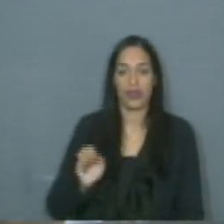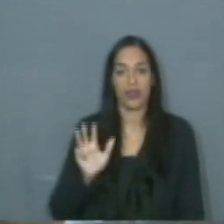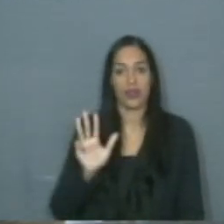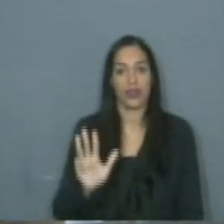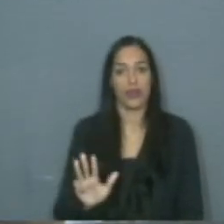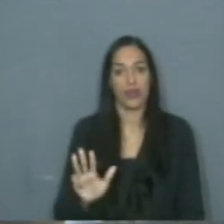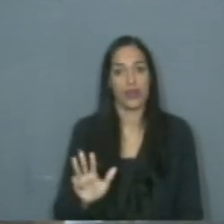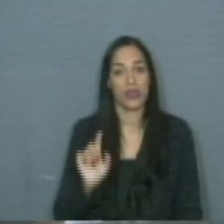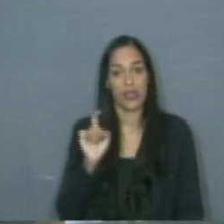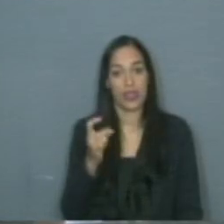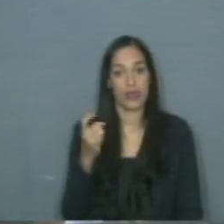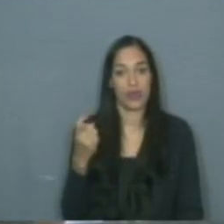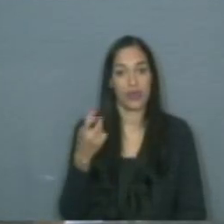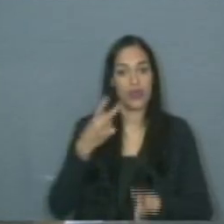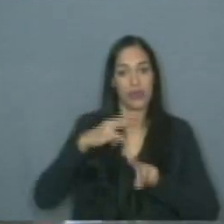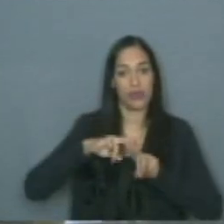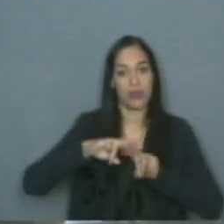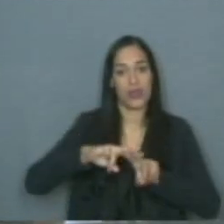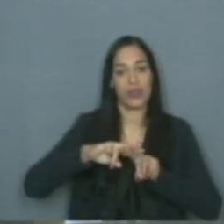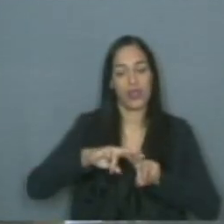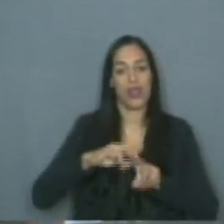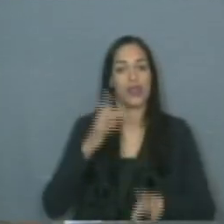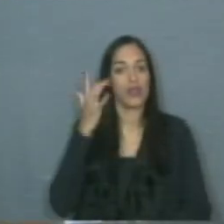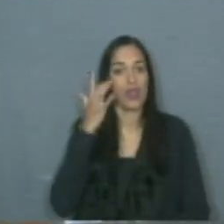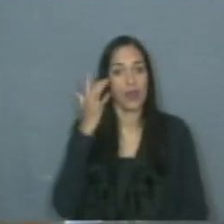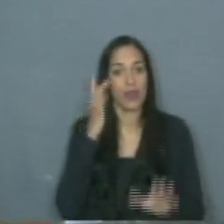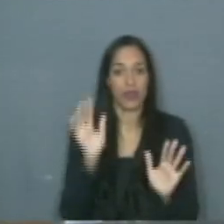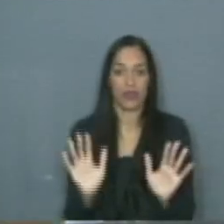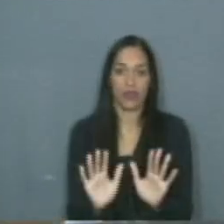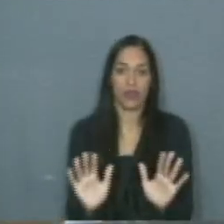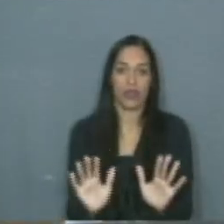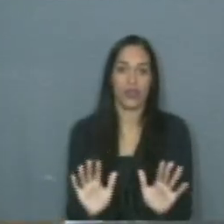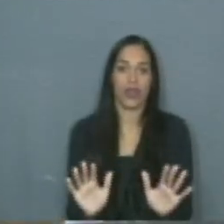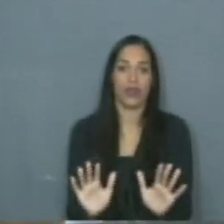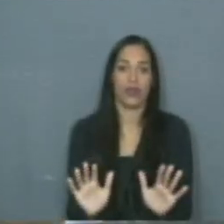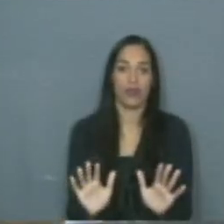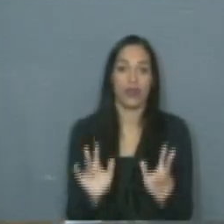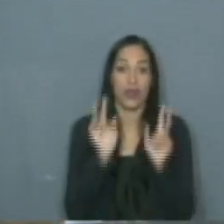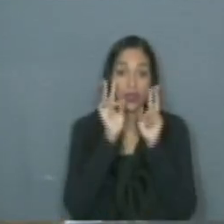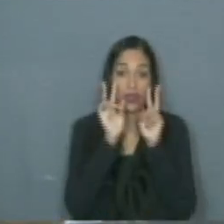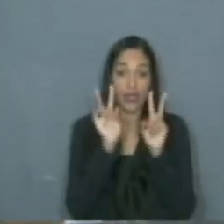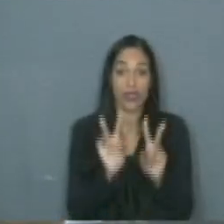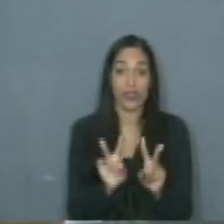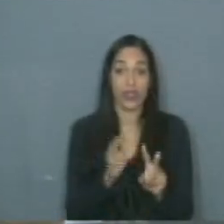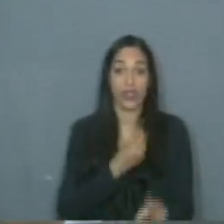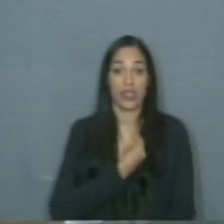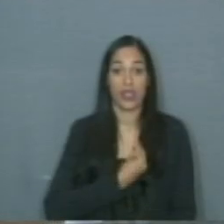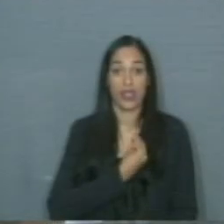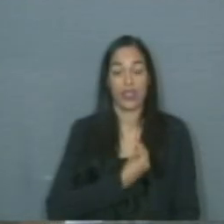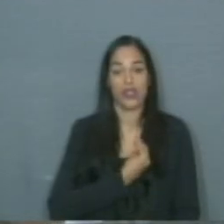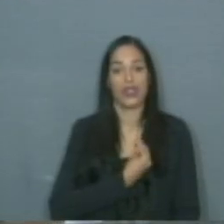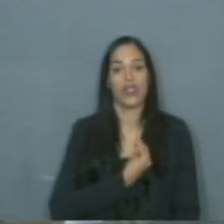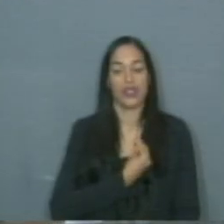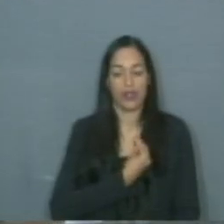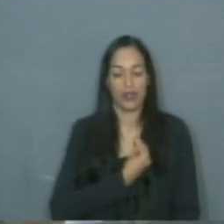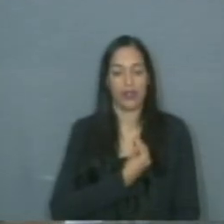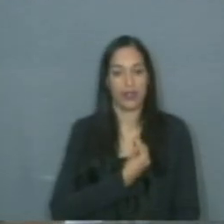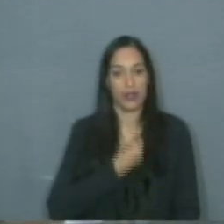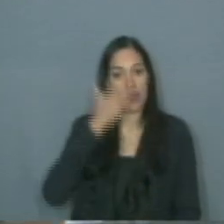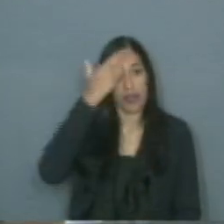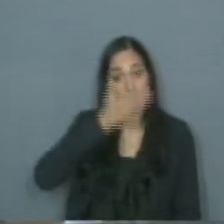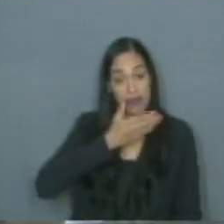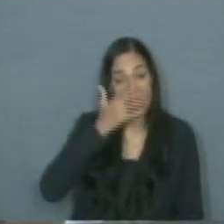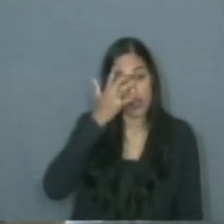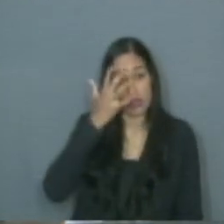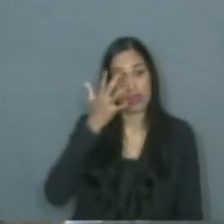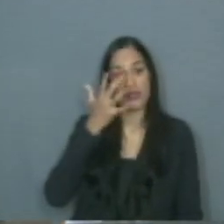governo do ex-presidiário? Eu acho que não. E para quem consegue enxergar a realidade, fica fácil de constatar que a situação